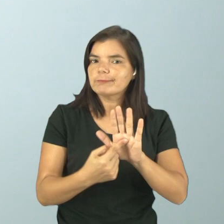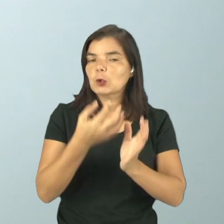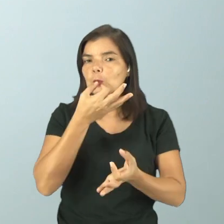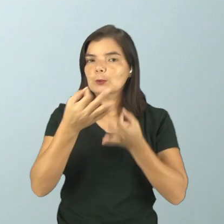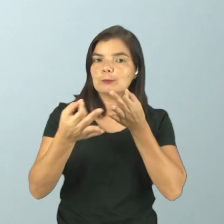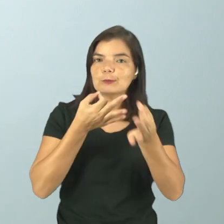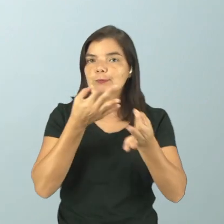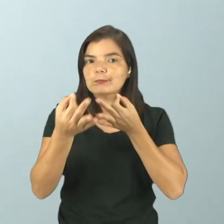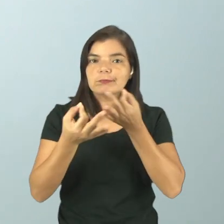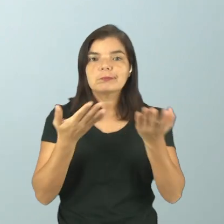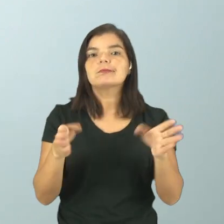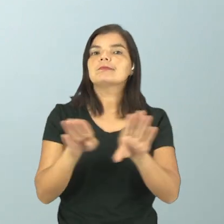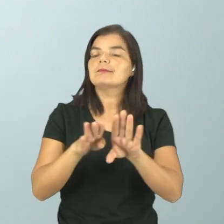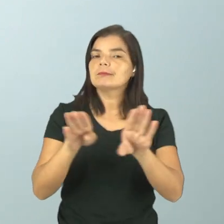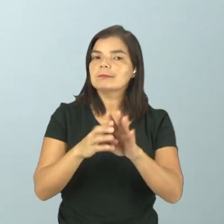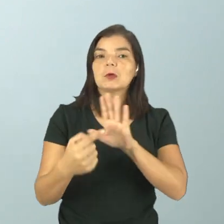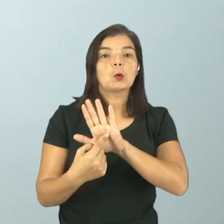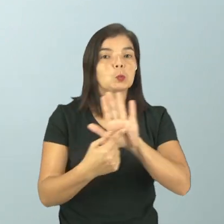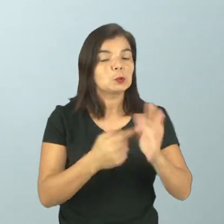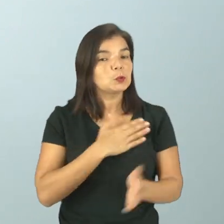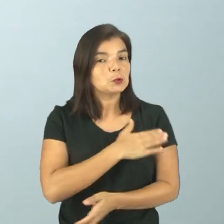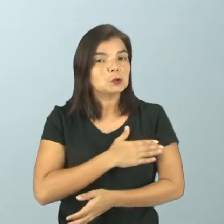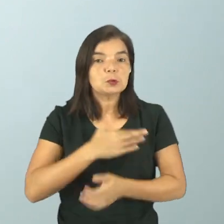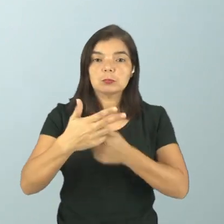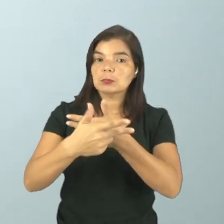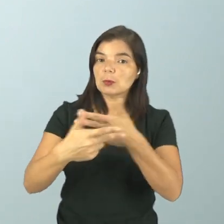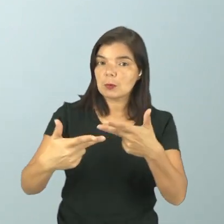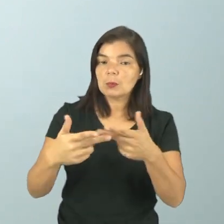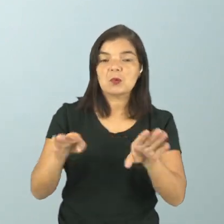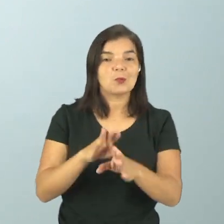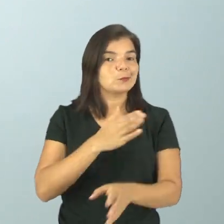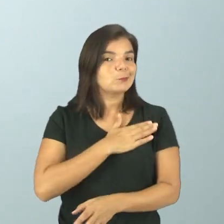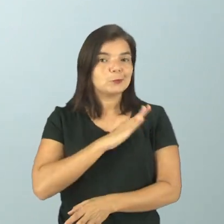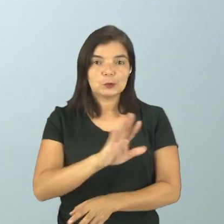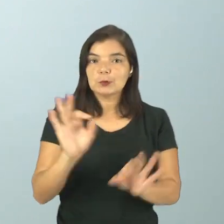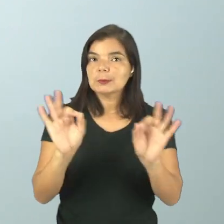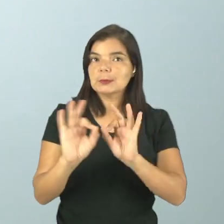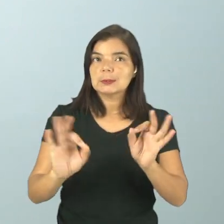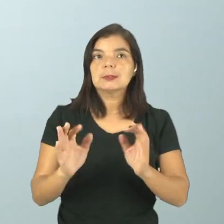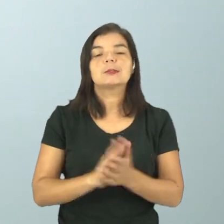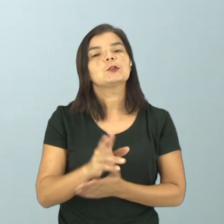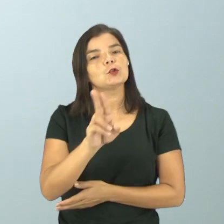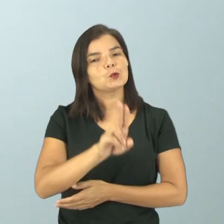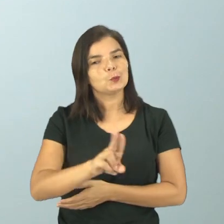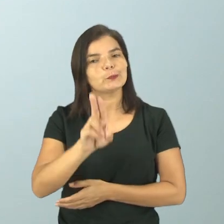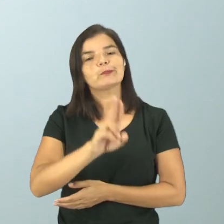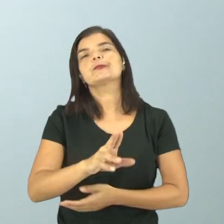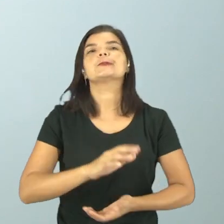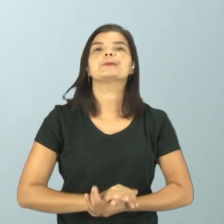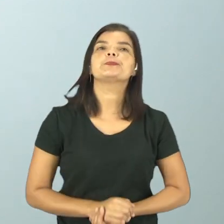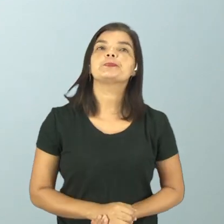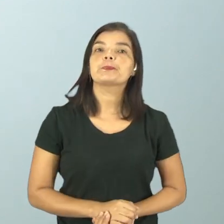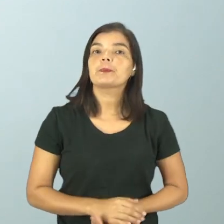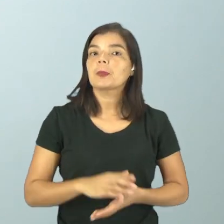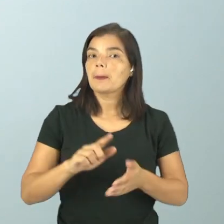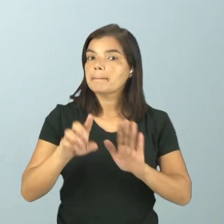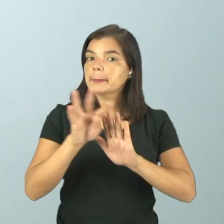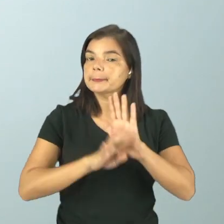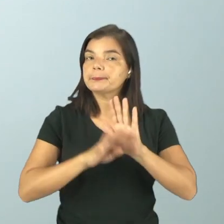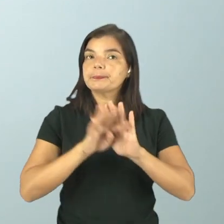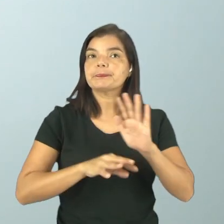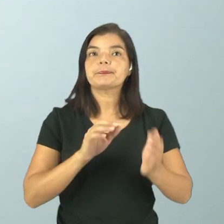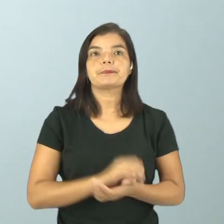nossas opiniões, manifestar quando a gente gostou de alguma coisa, quando não gostou, não é? Então, a gente usa bastante para isso. Mais um